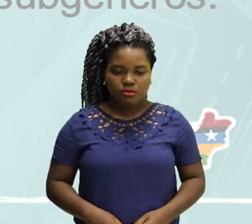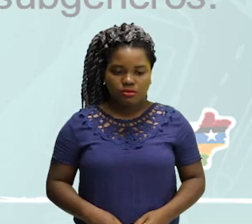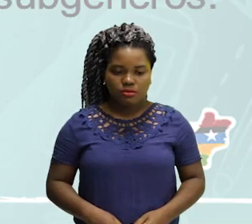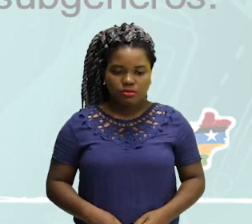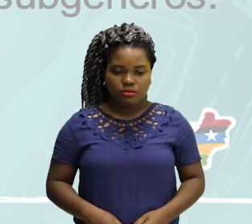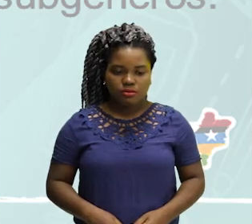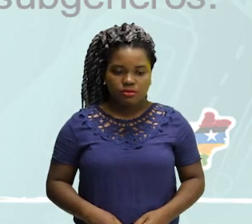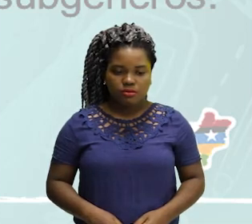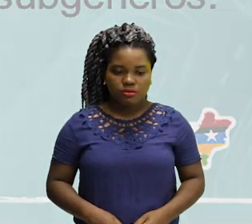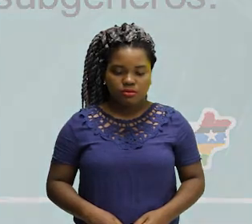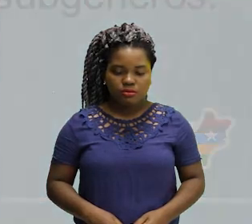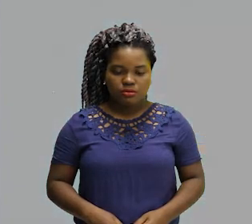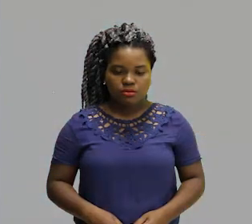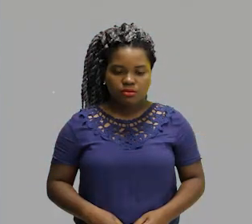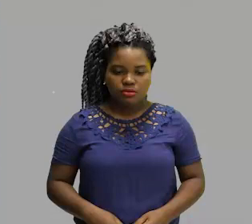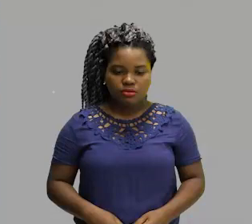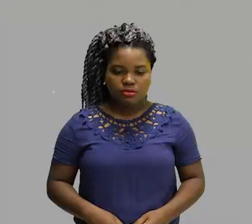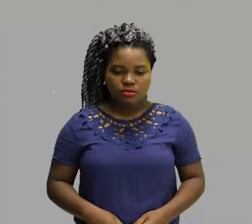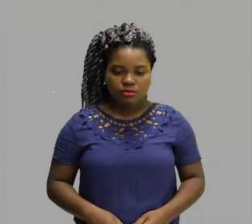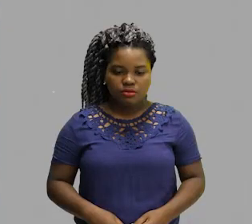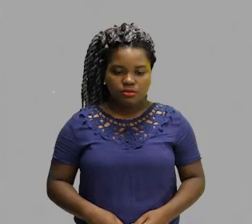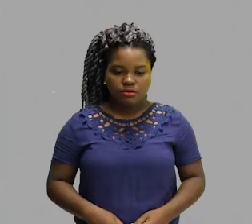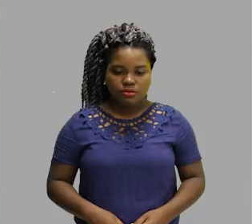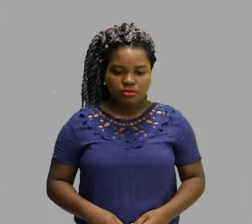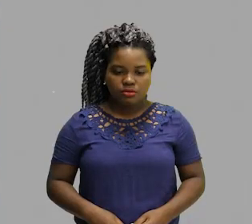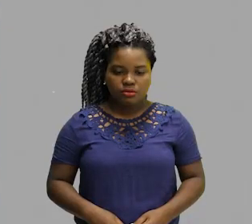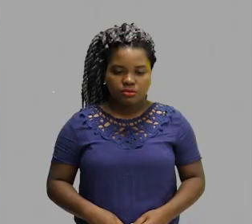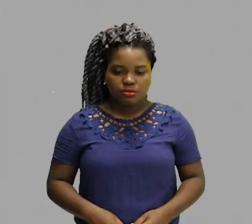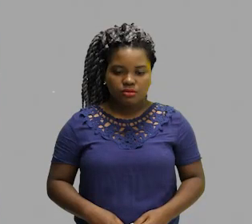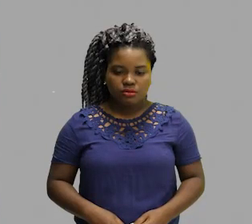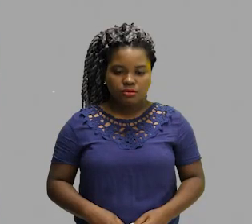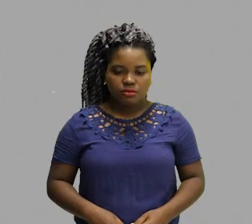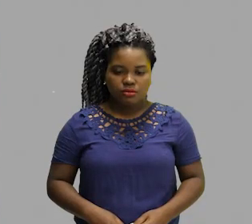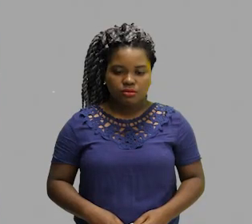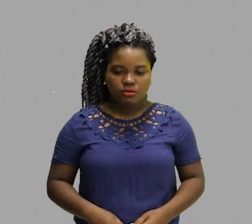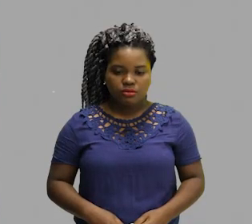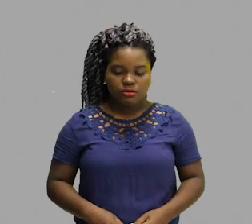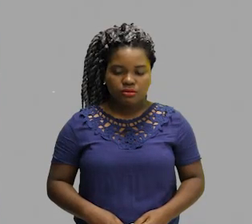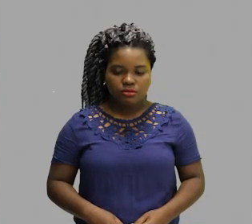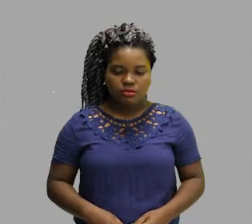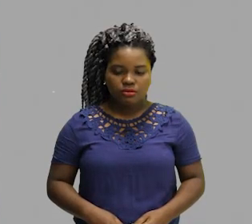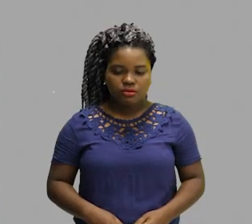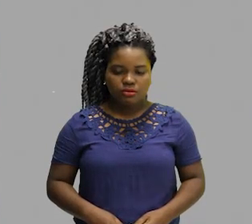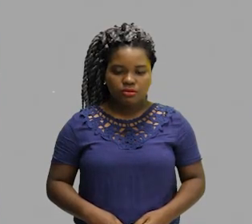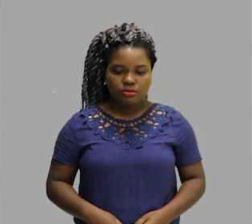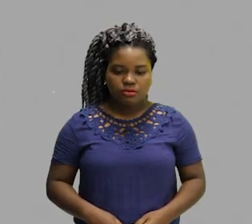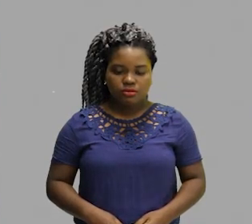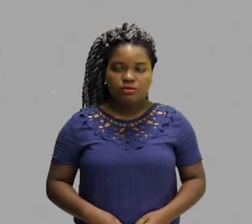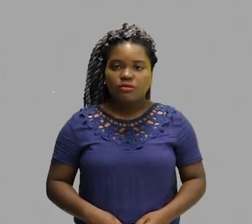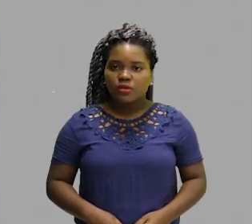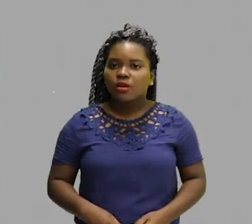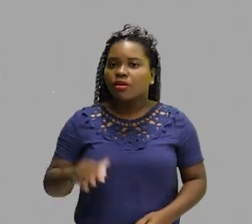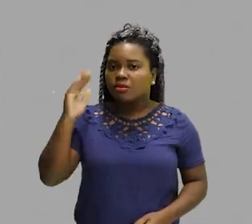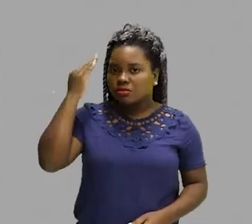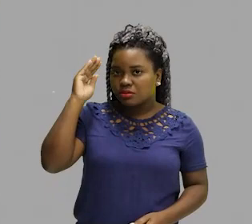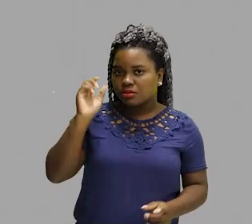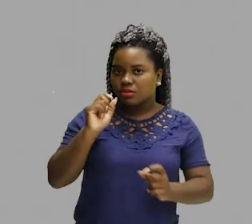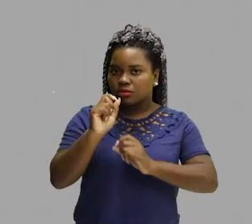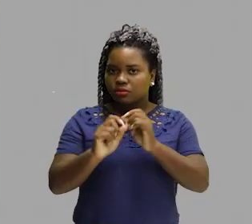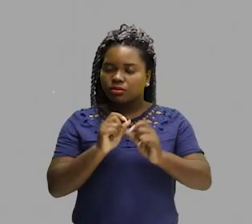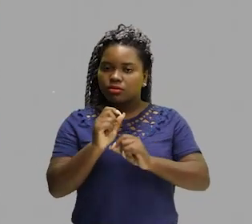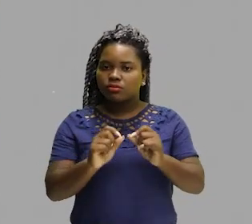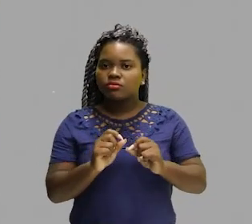A redondilha maior era a métrica comum usada para esses subgêneros. Bom, você já sabe o que